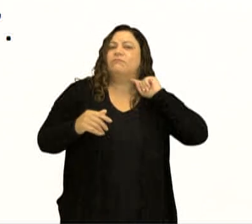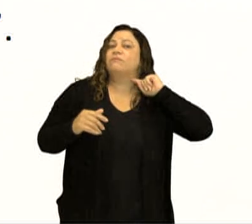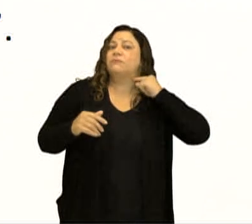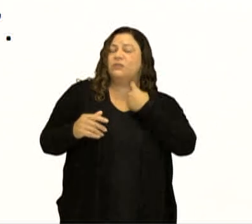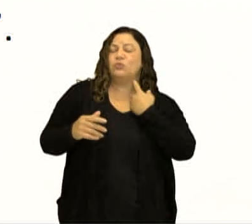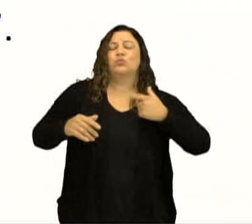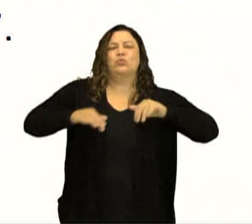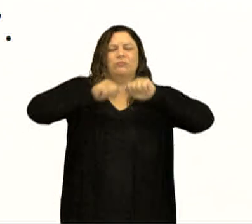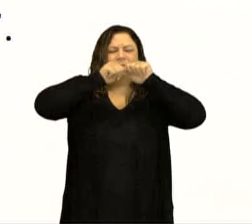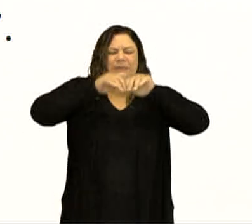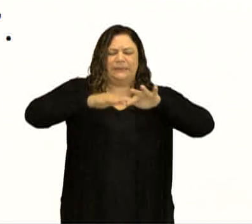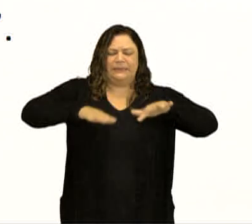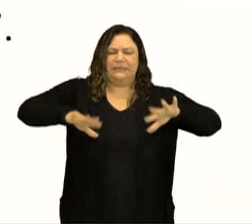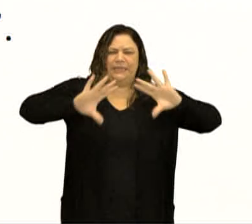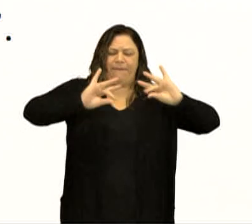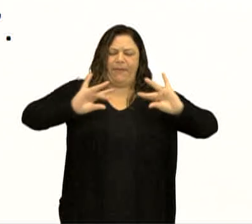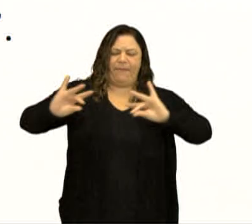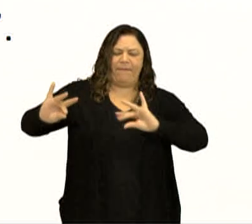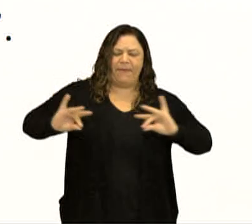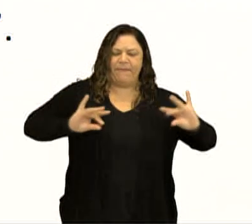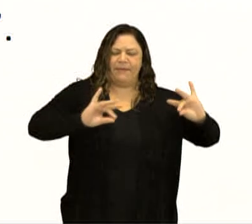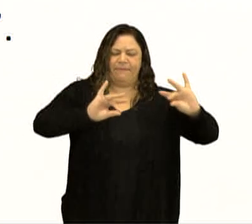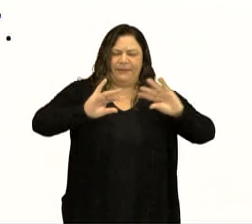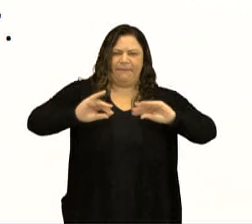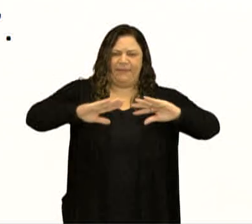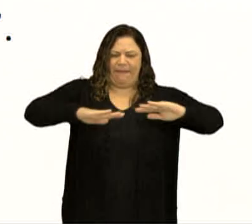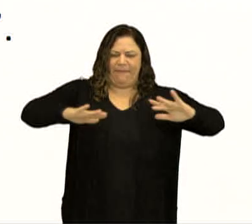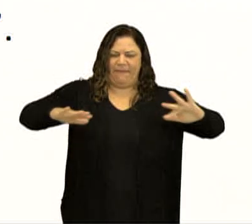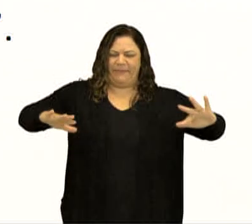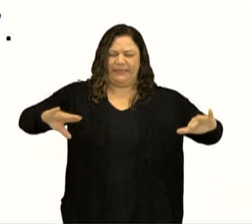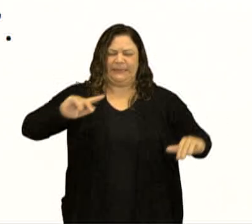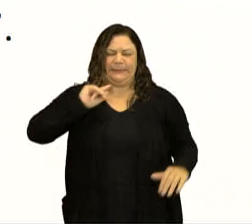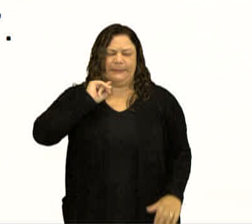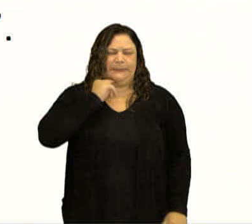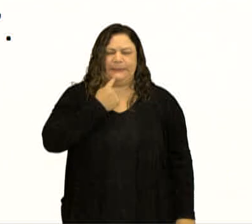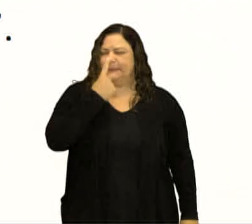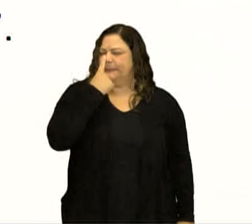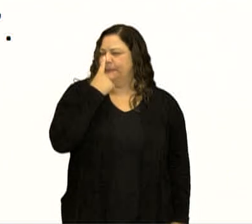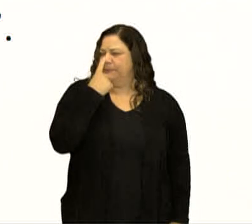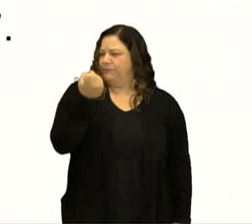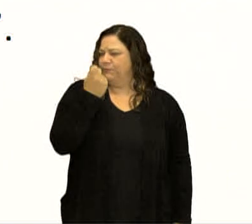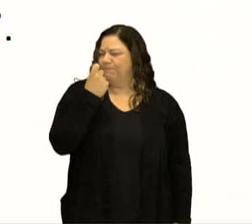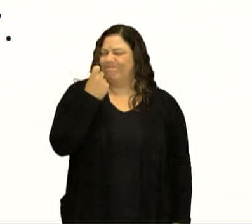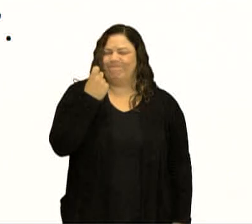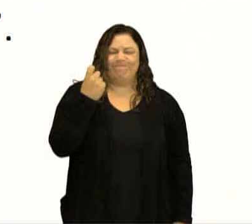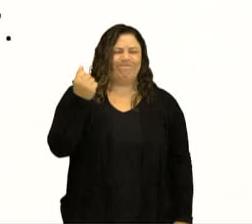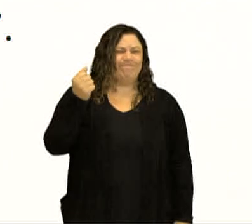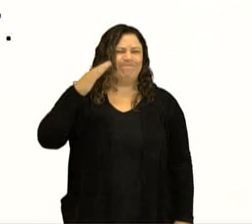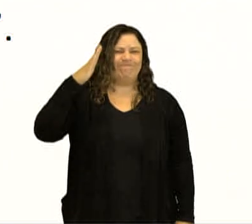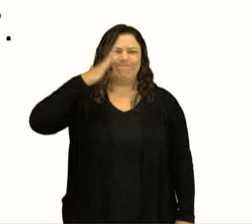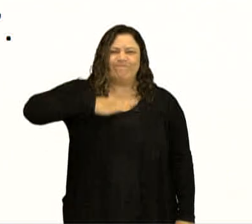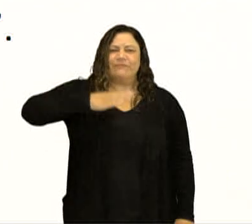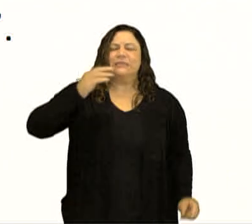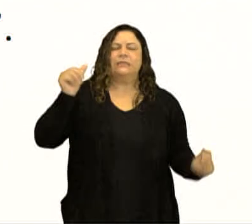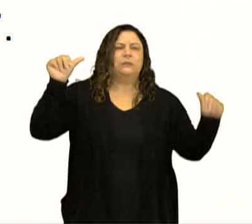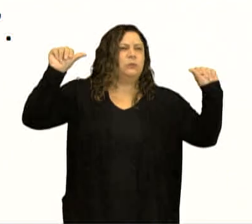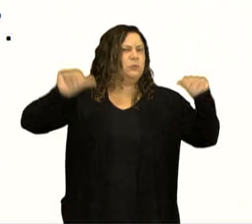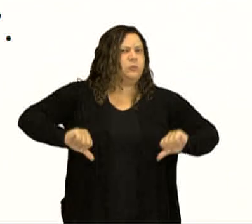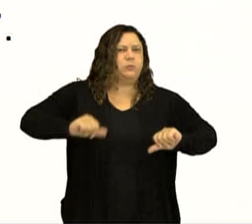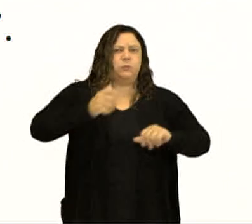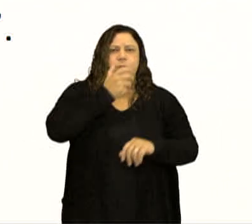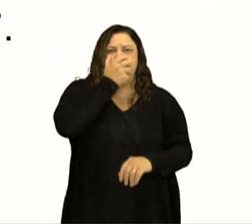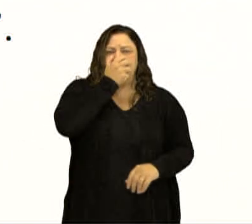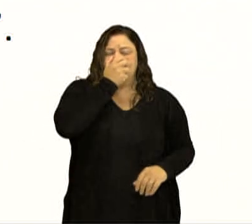se estendem colchões de palha pestilento. O cheiro é desagradável e